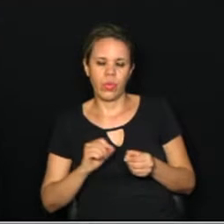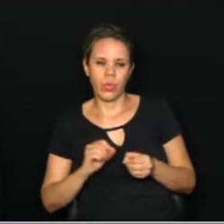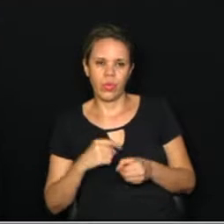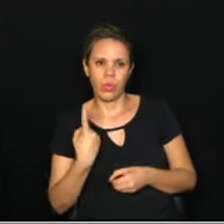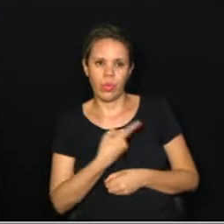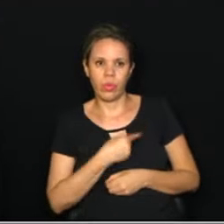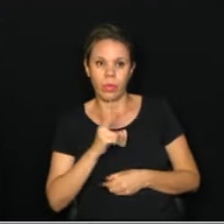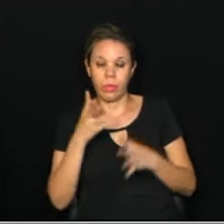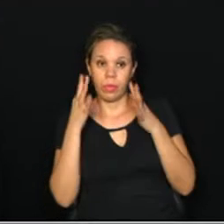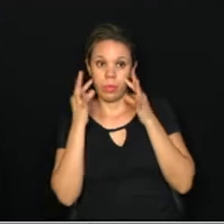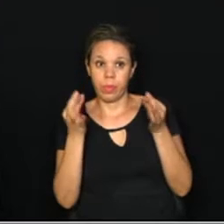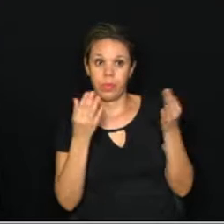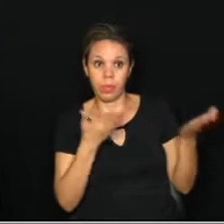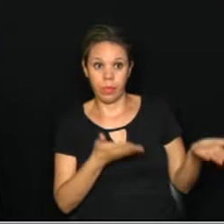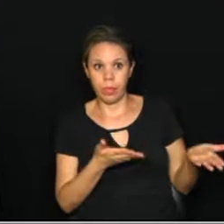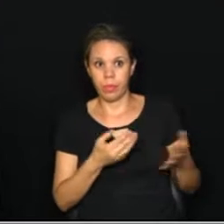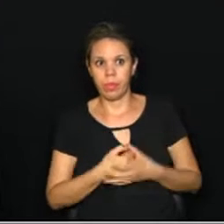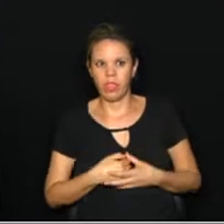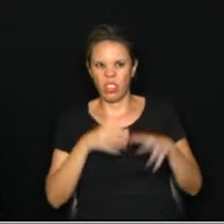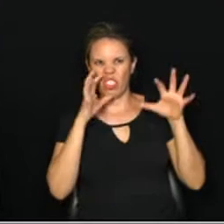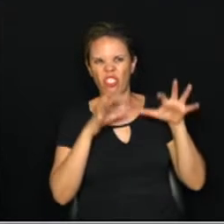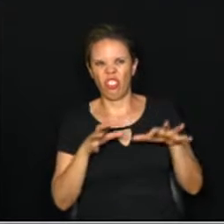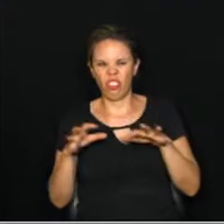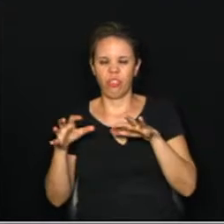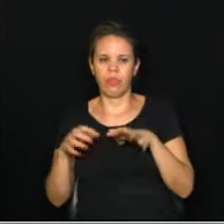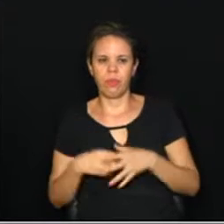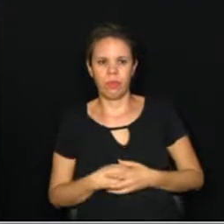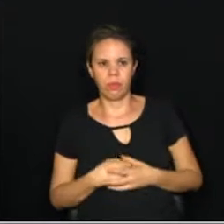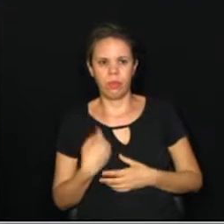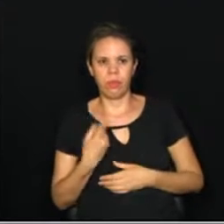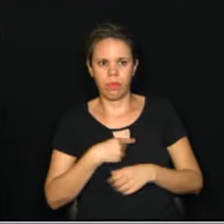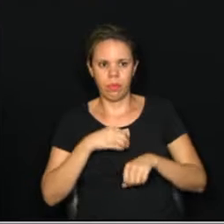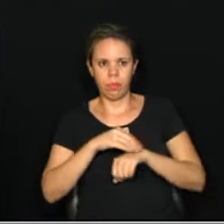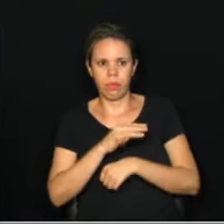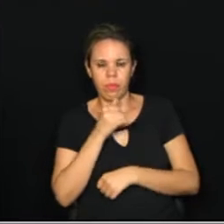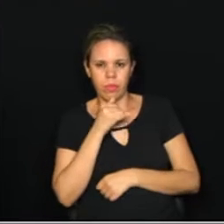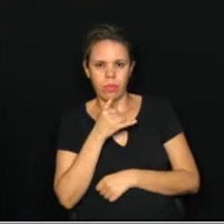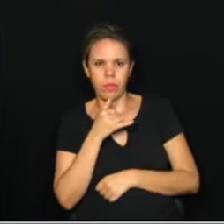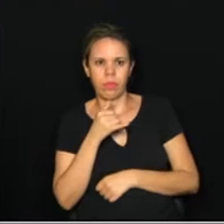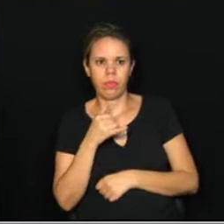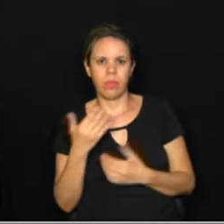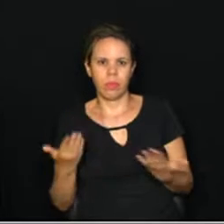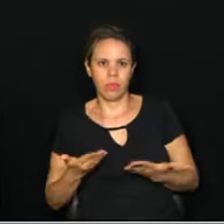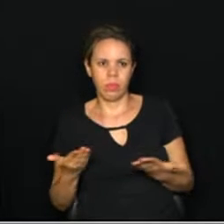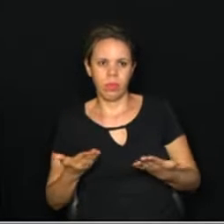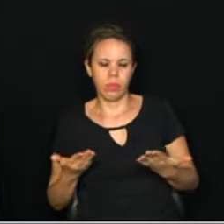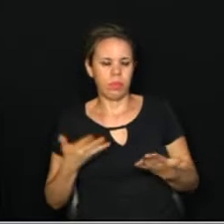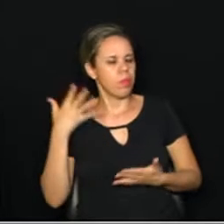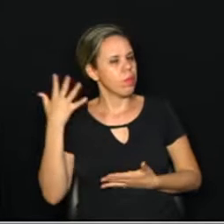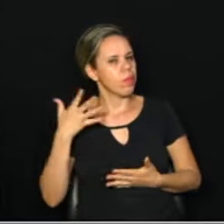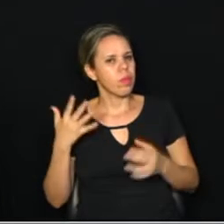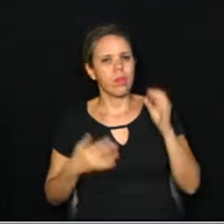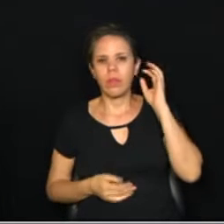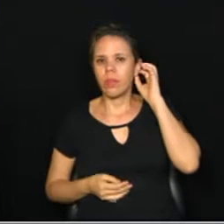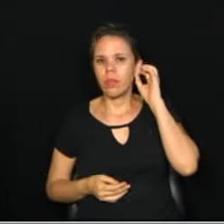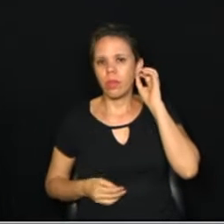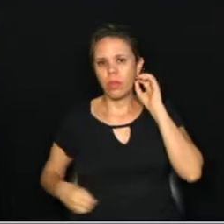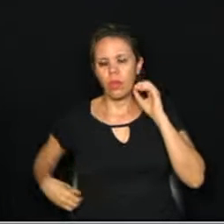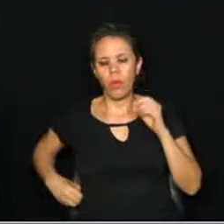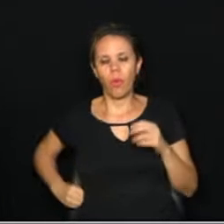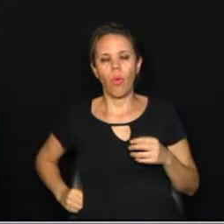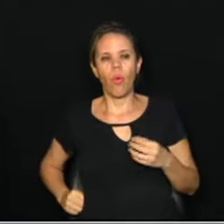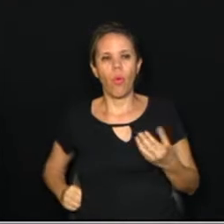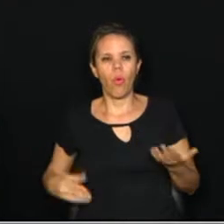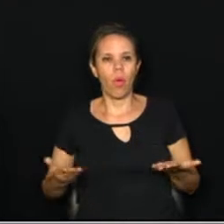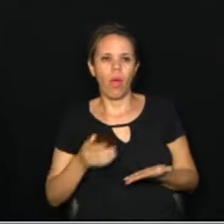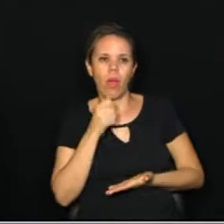estejamos sempre atentos, né, à questão das chuvas, que é o que nos remete à reunião de hoje, né? Como que está a situação hoje, né?